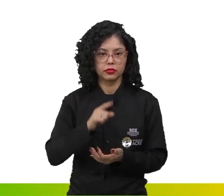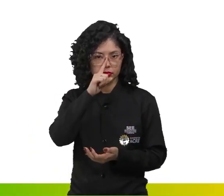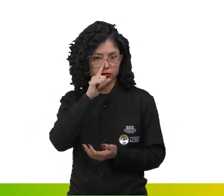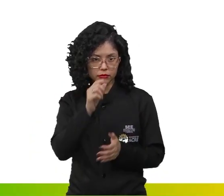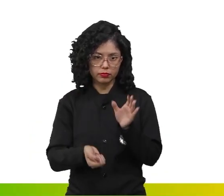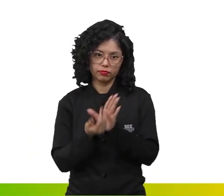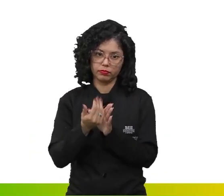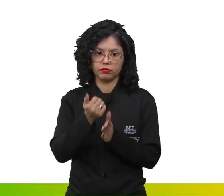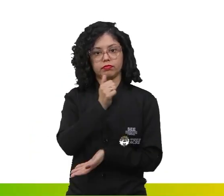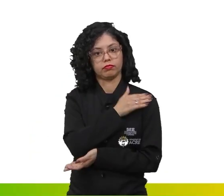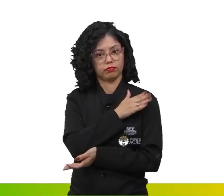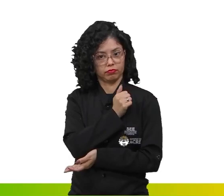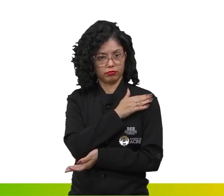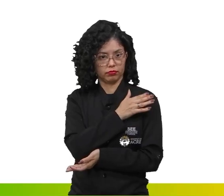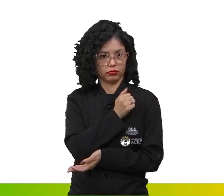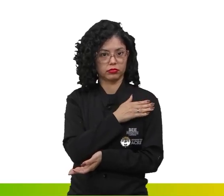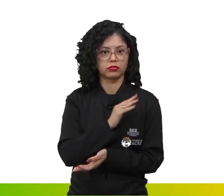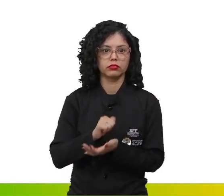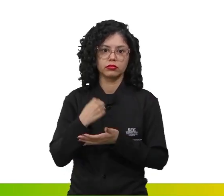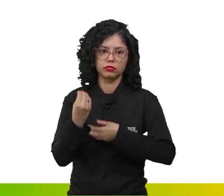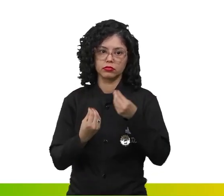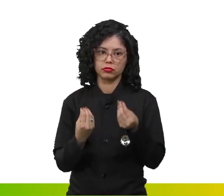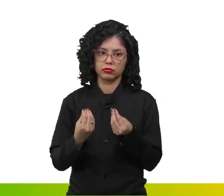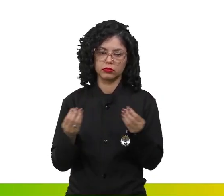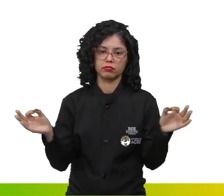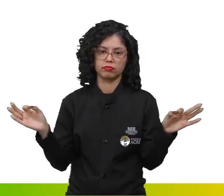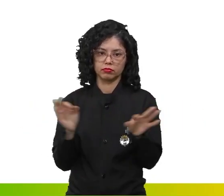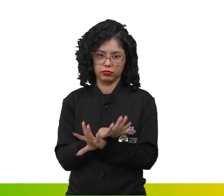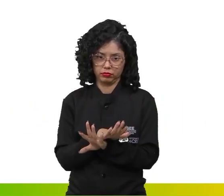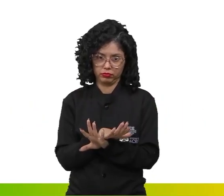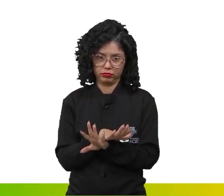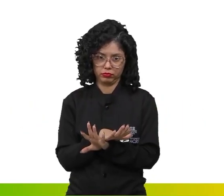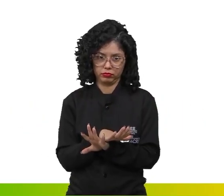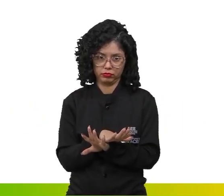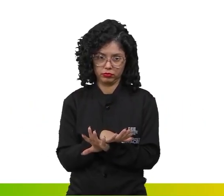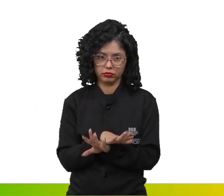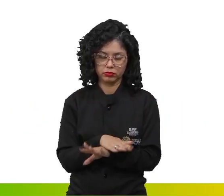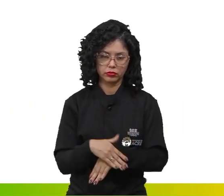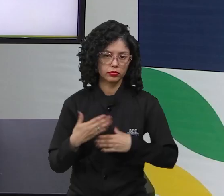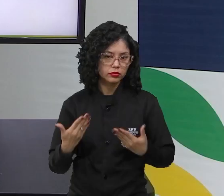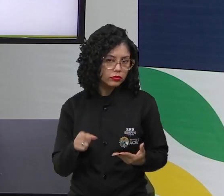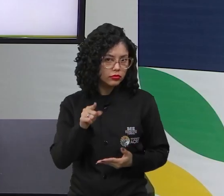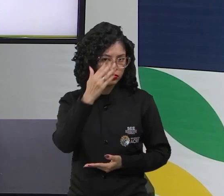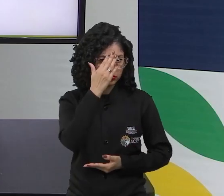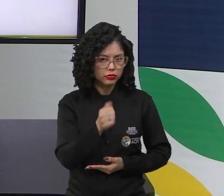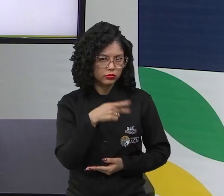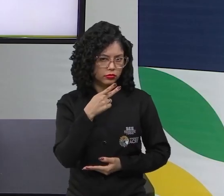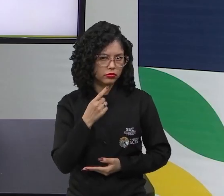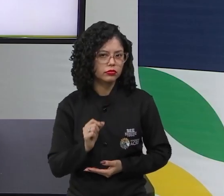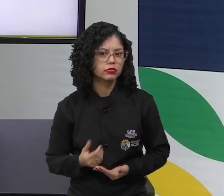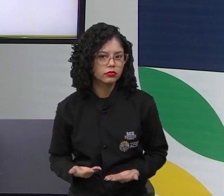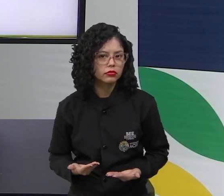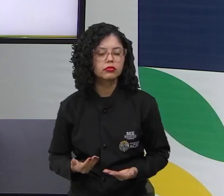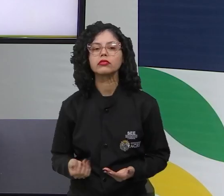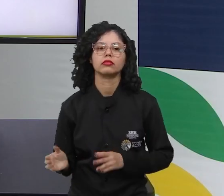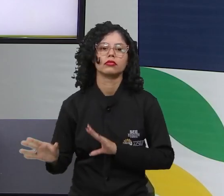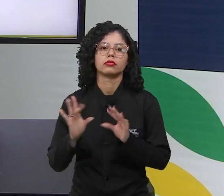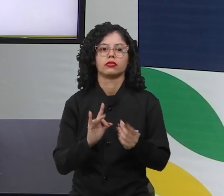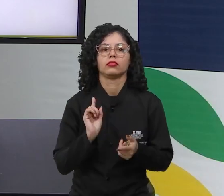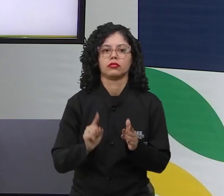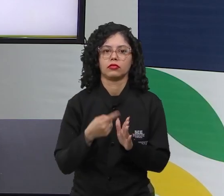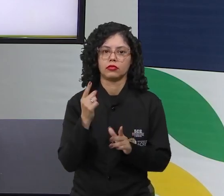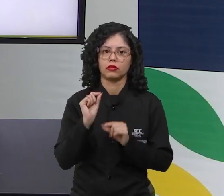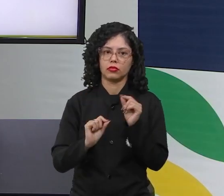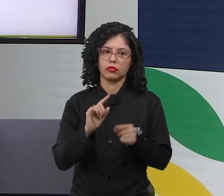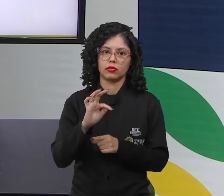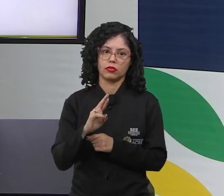perigo da reprodução de preconceitos. Como desconstruir estereótipos? Vocês saberiam me dizer? Então, vamos lá. Primeiro, o que